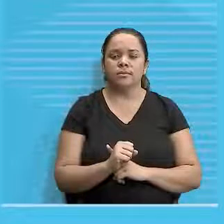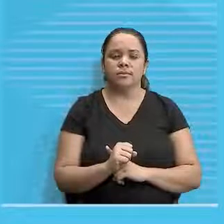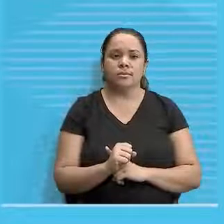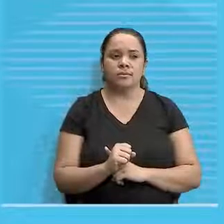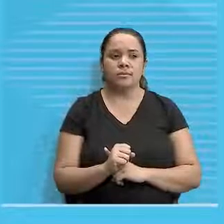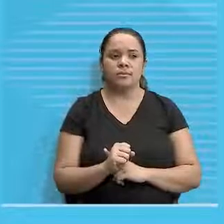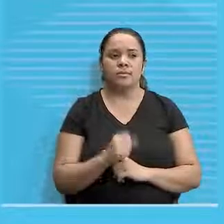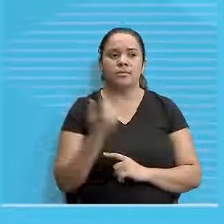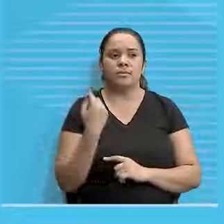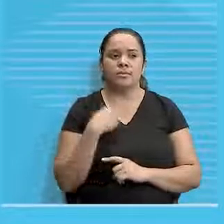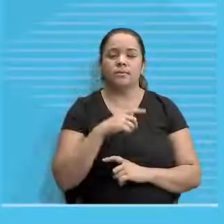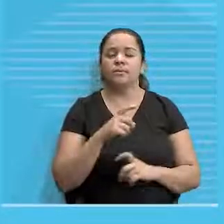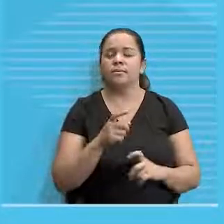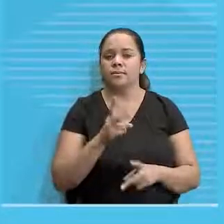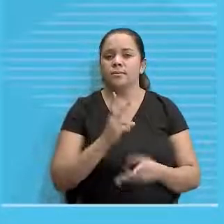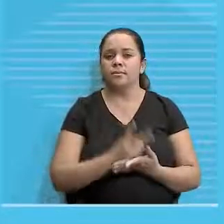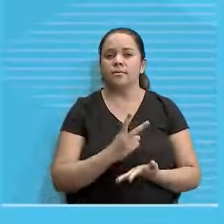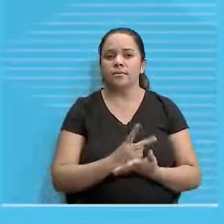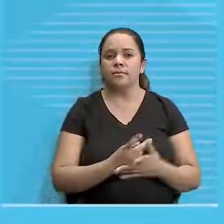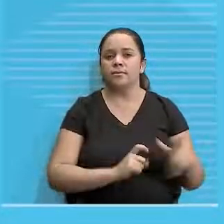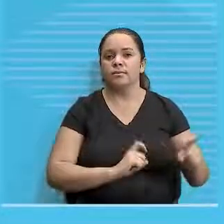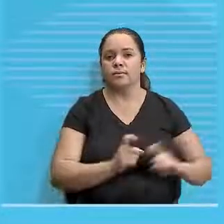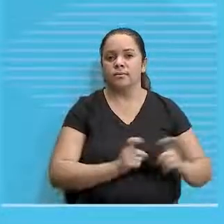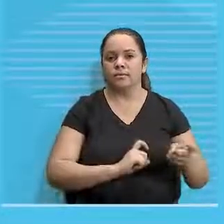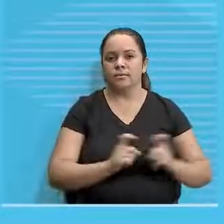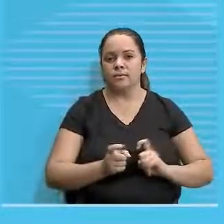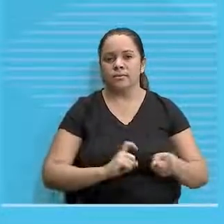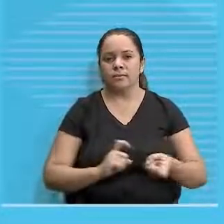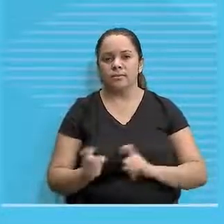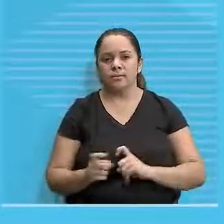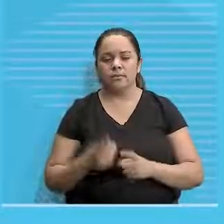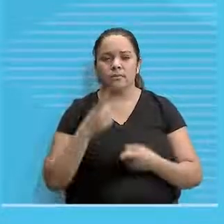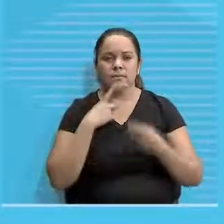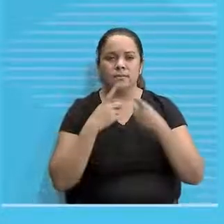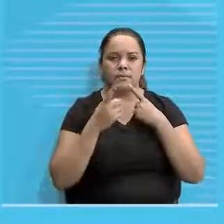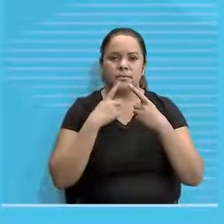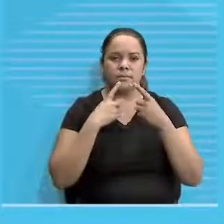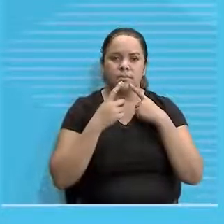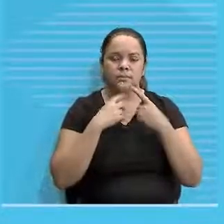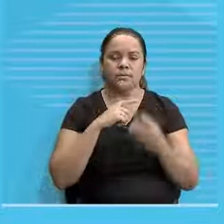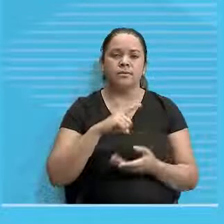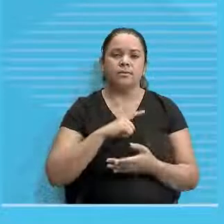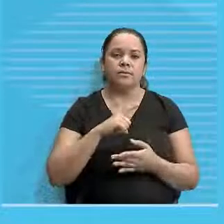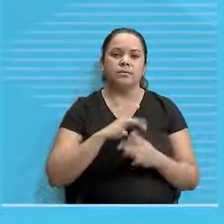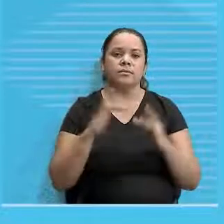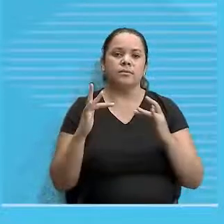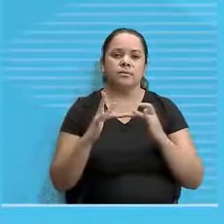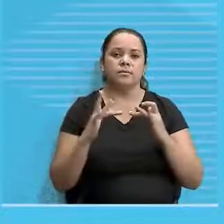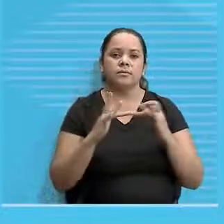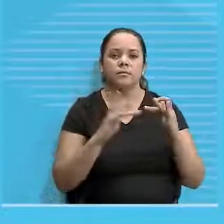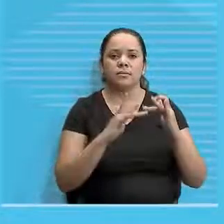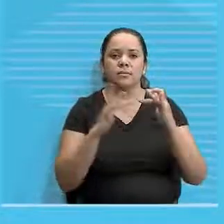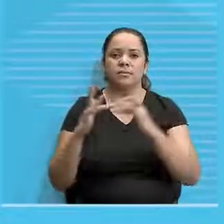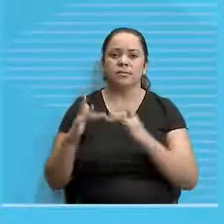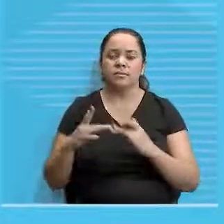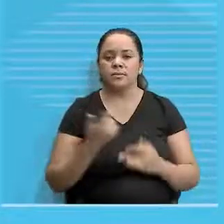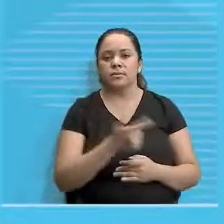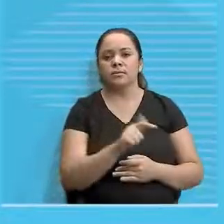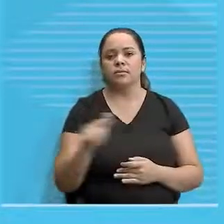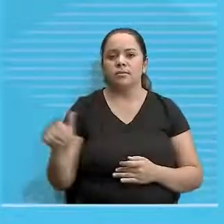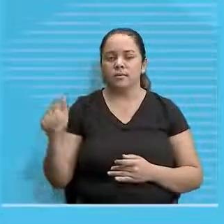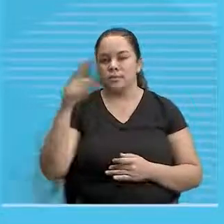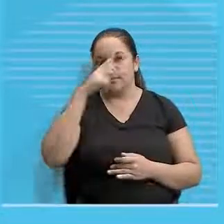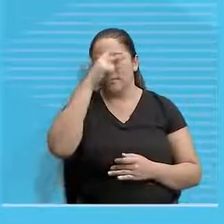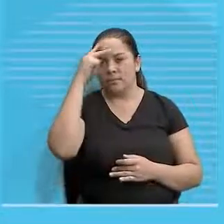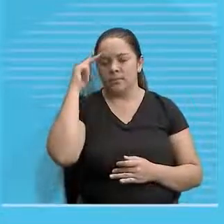sempre dialogando, entrando em contato com outras pessoas, desenvolvendo características ainda